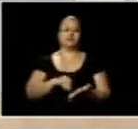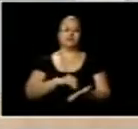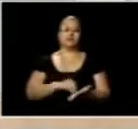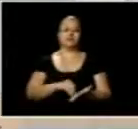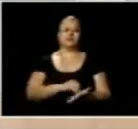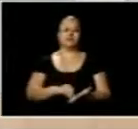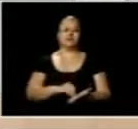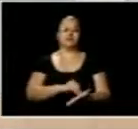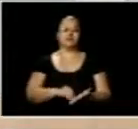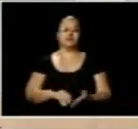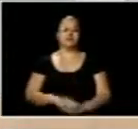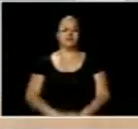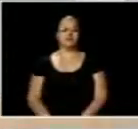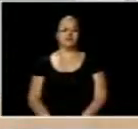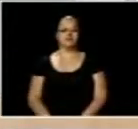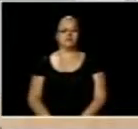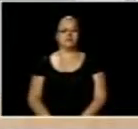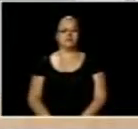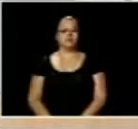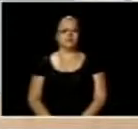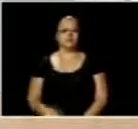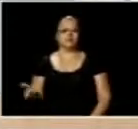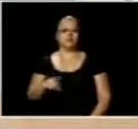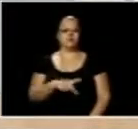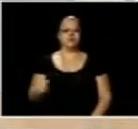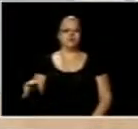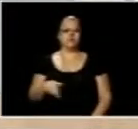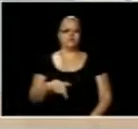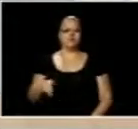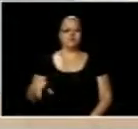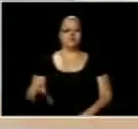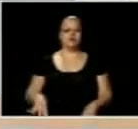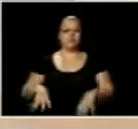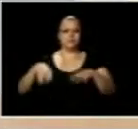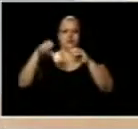Comunicar a essa casa, o presidente dessa casa, ou a secretaria